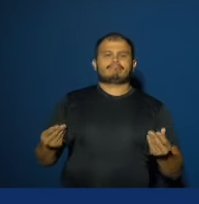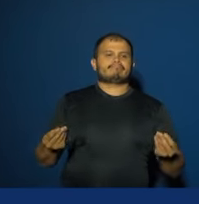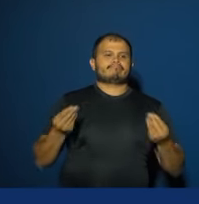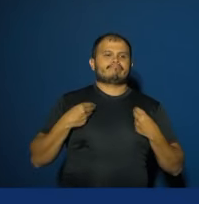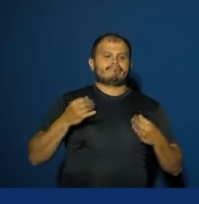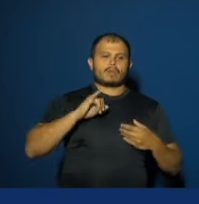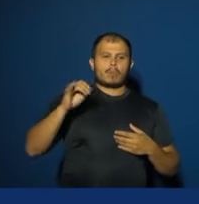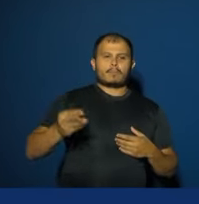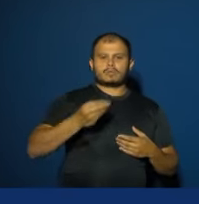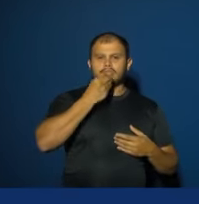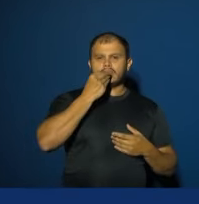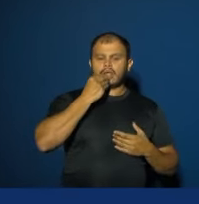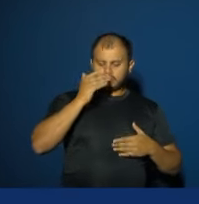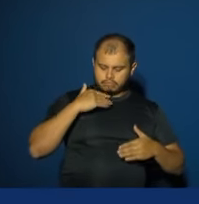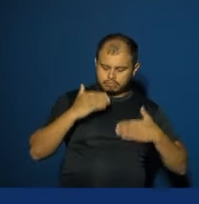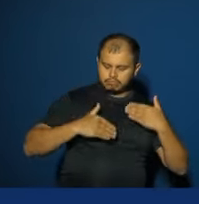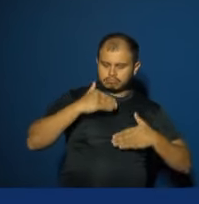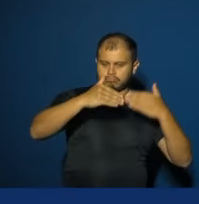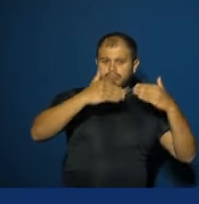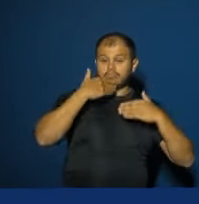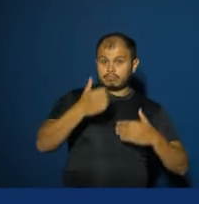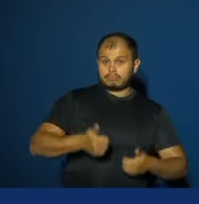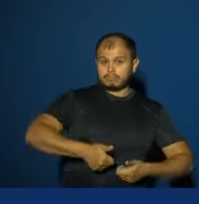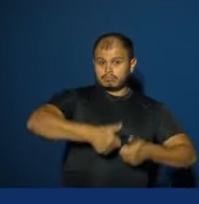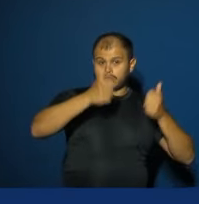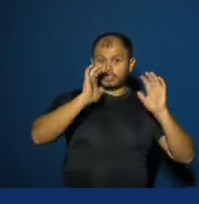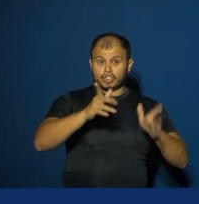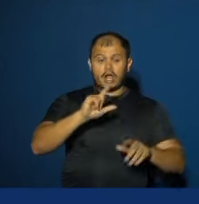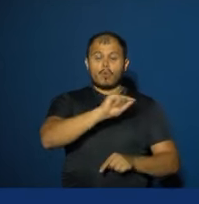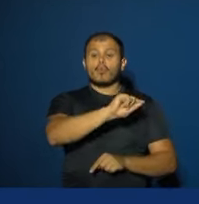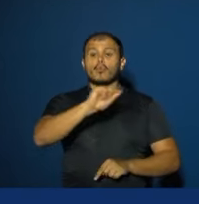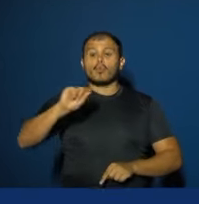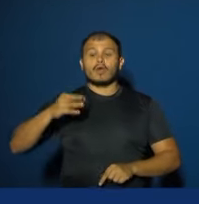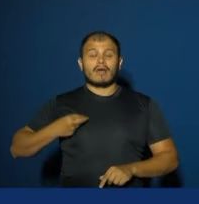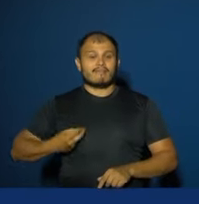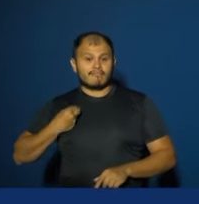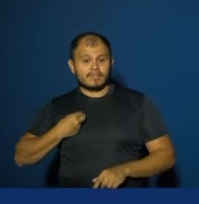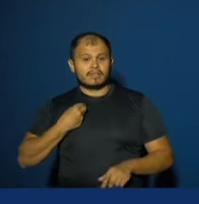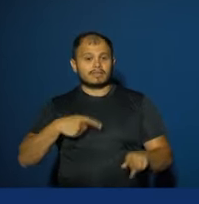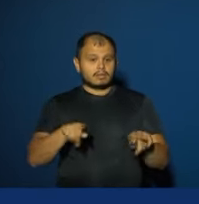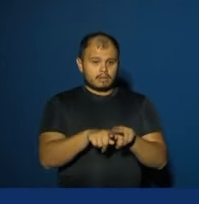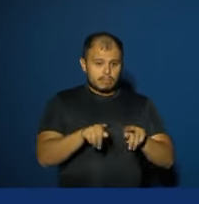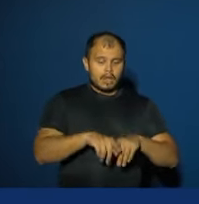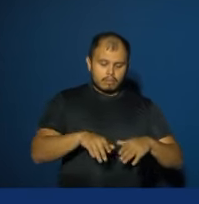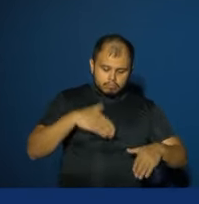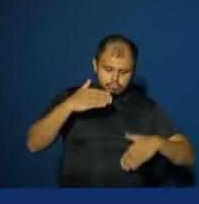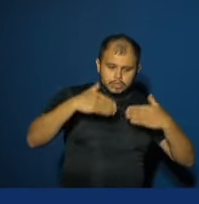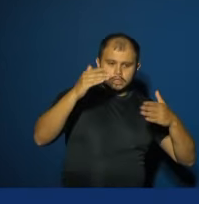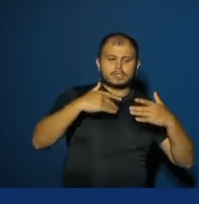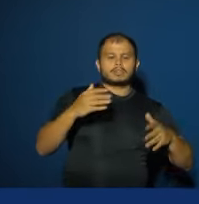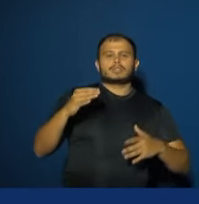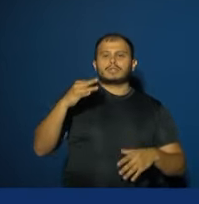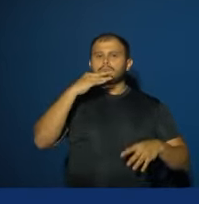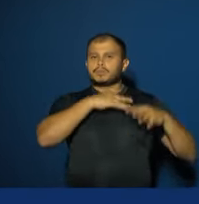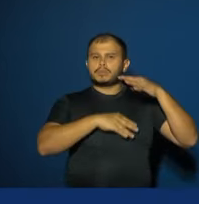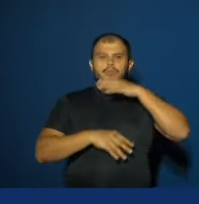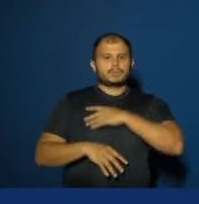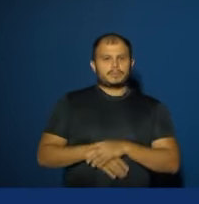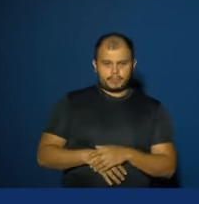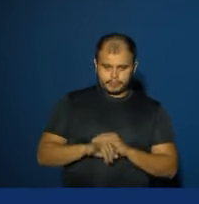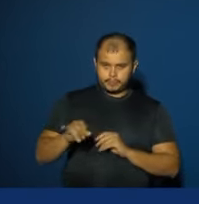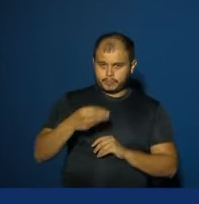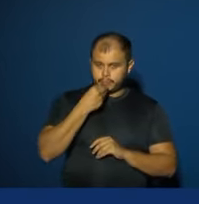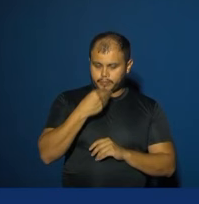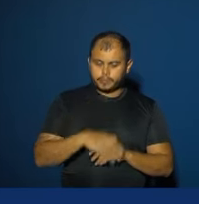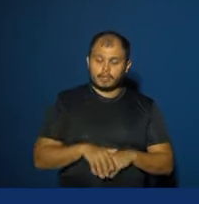de crescer não só melhorando a eficiência do que já existe mas crescendo o portfólio então então a gente deve ver aí nos próximos anos